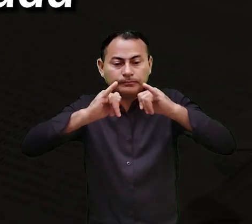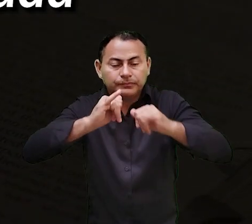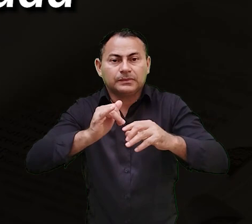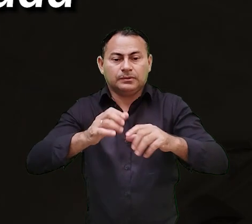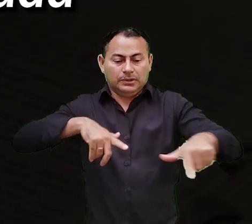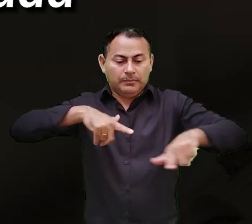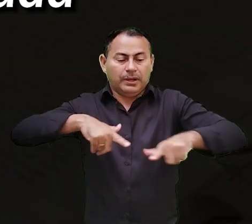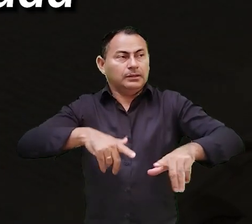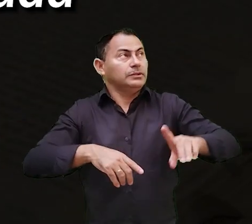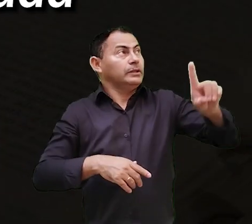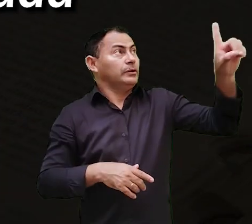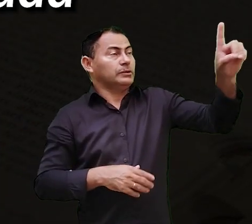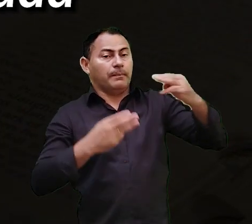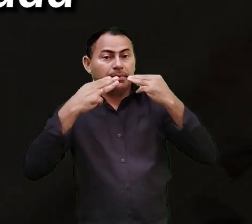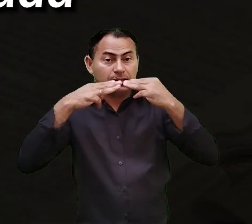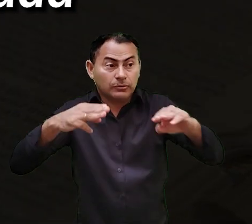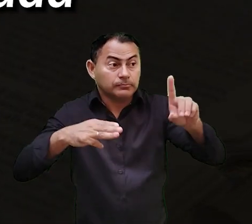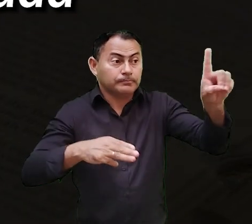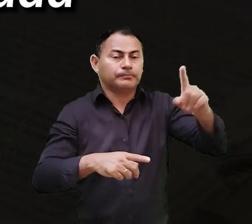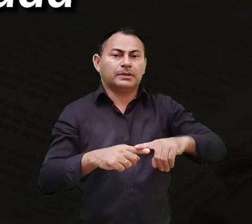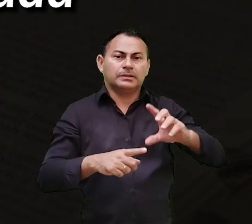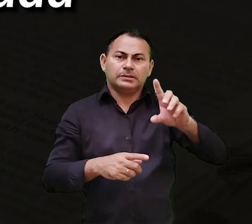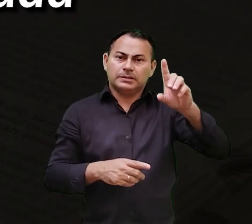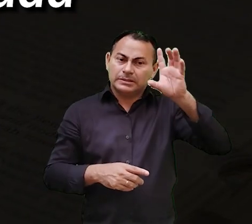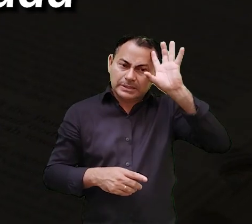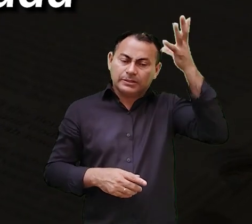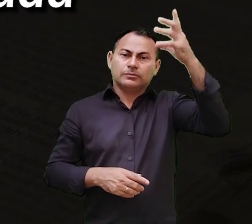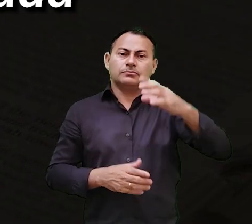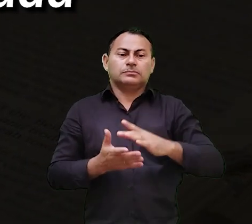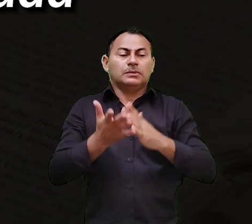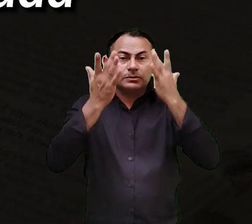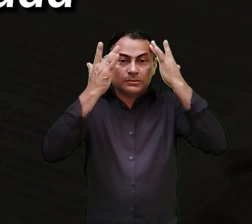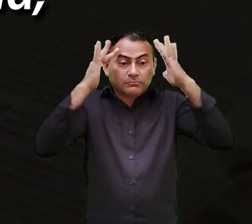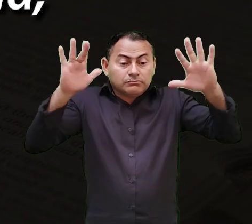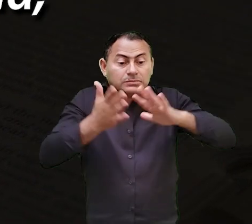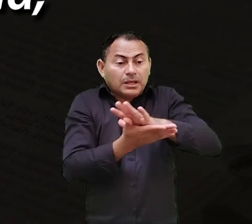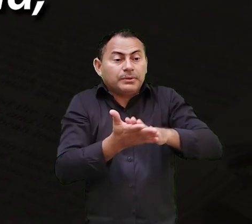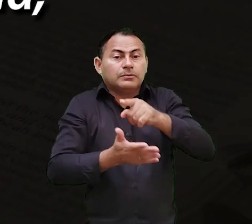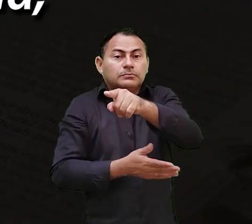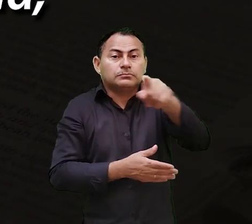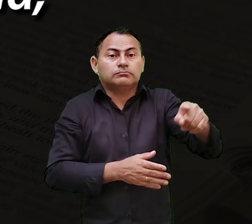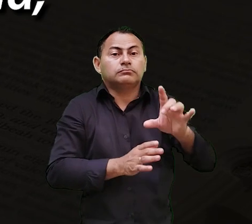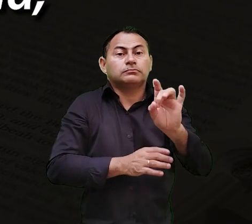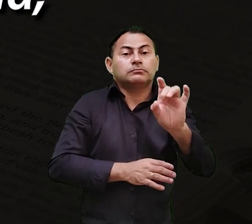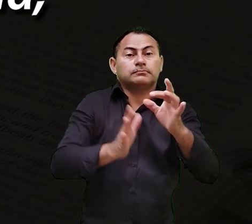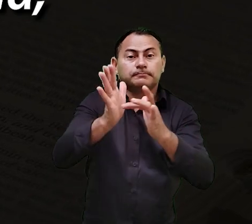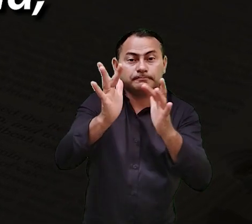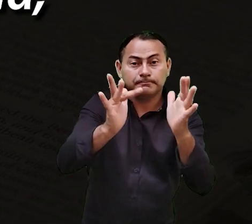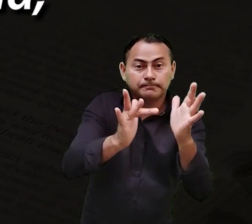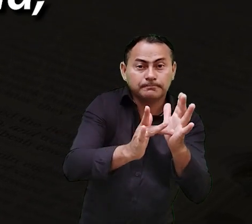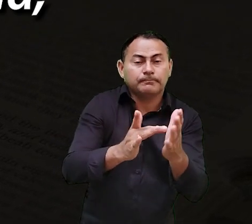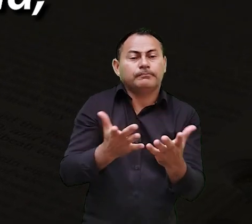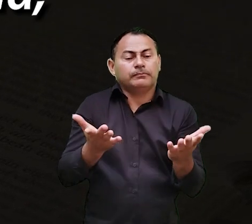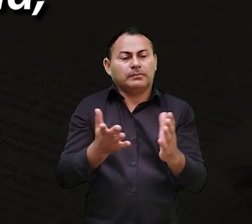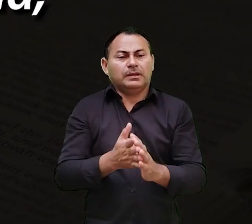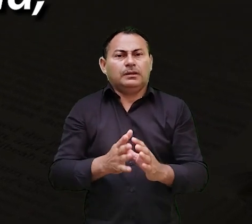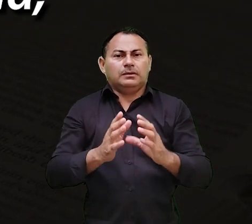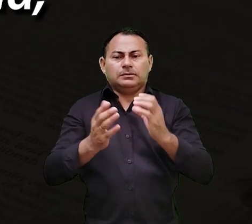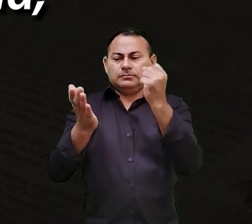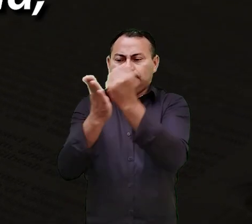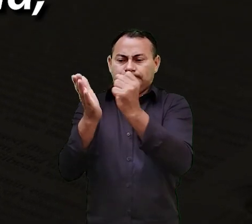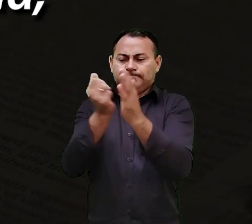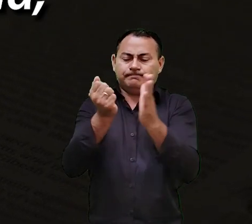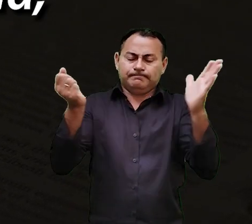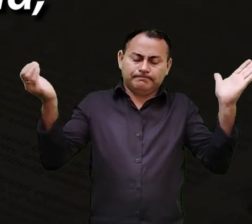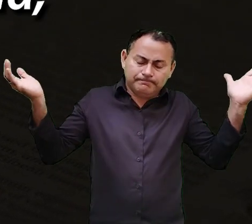para lhes proclamar o ministério de Deus, pois decidi nada saber entre vocês a não ser Jesus Cristo